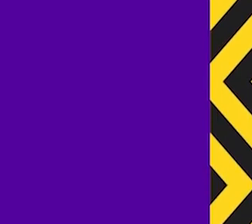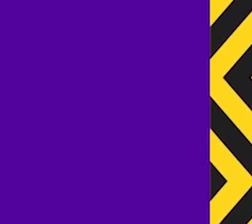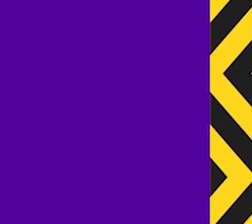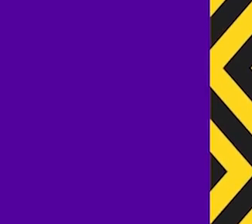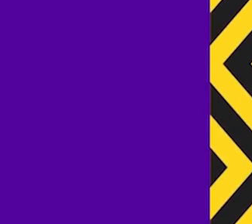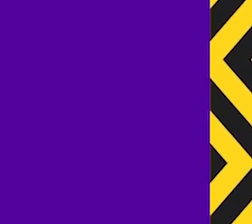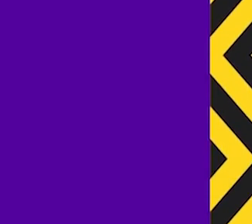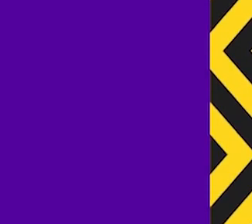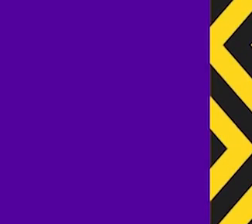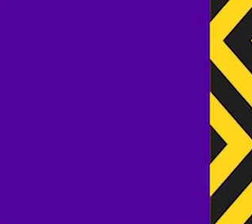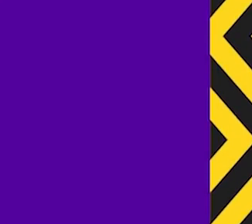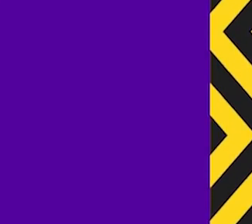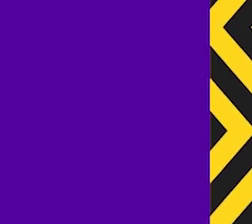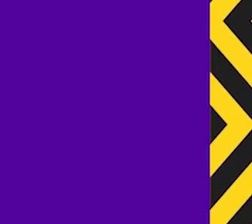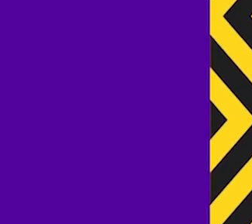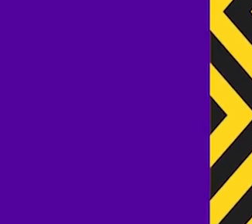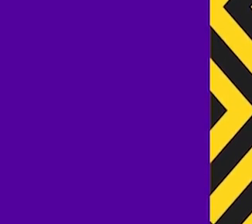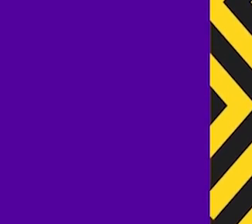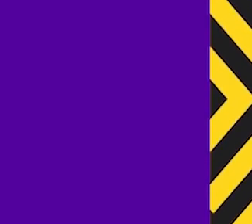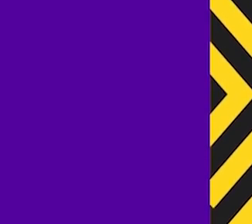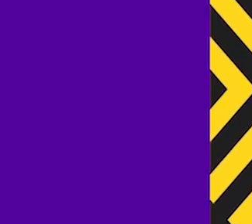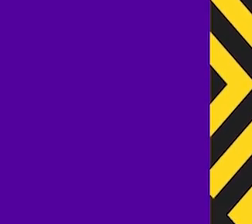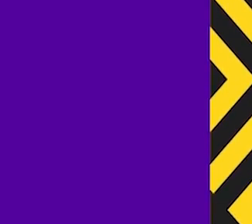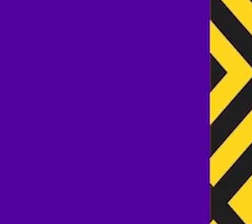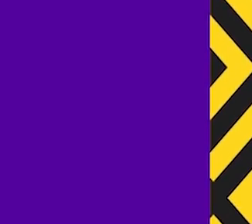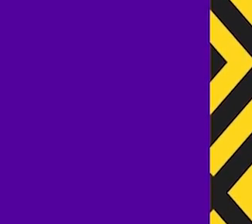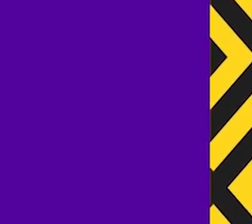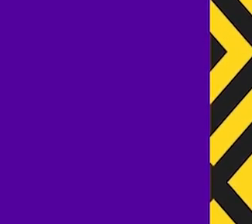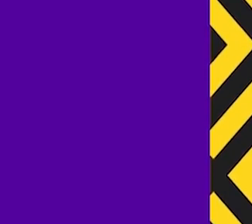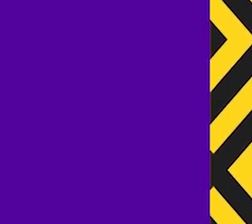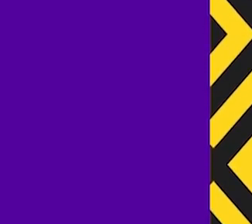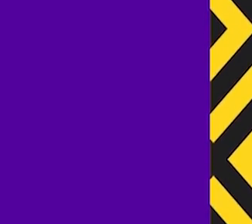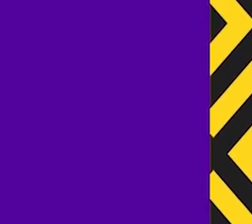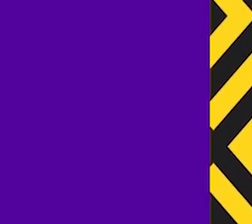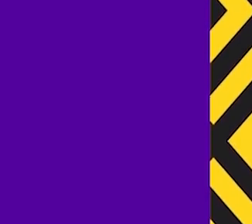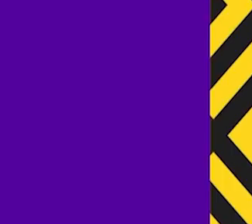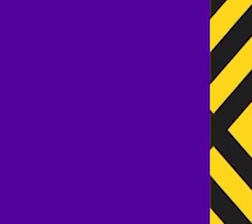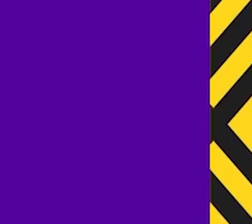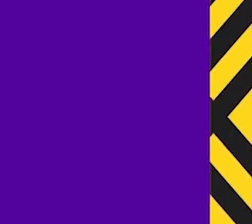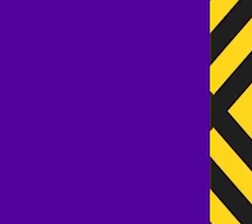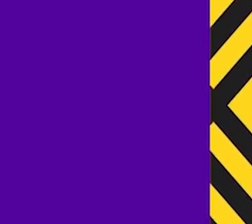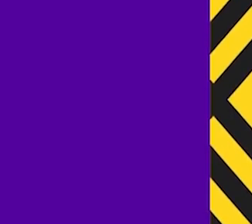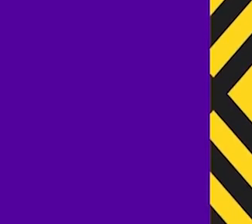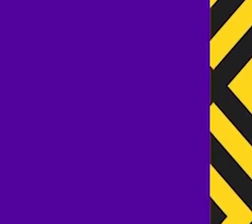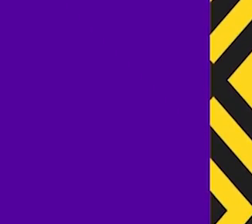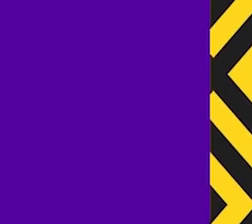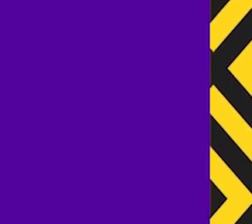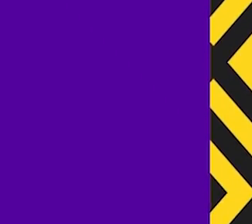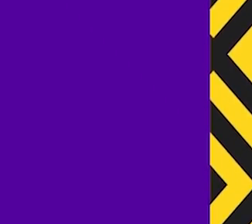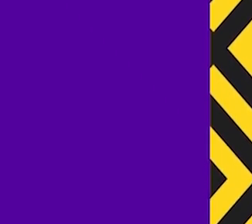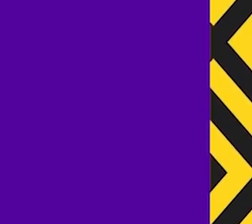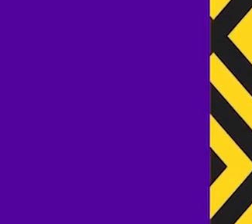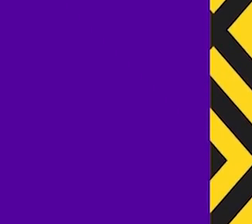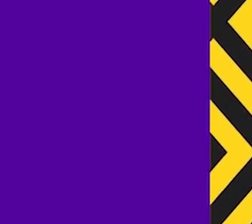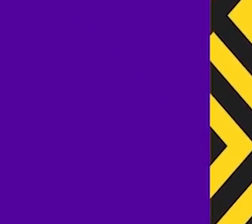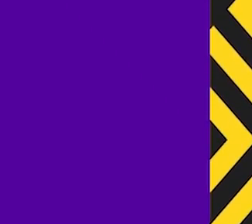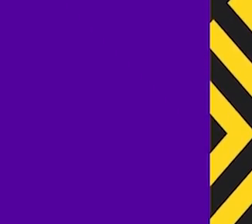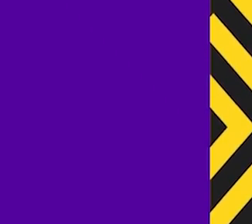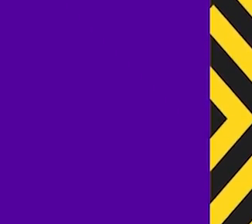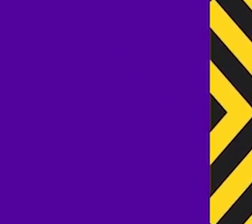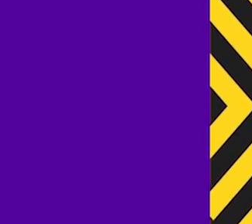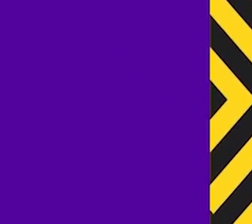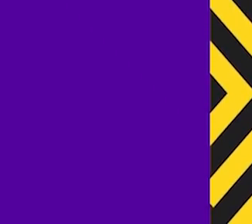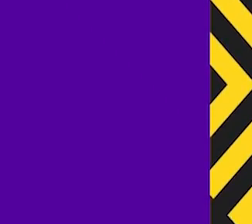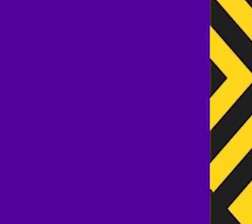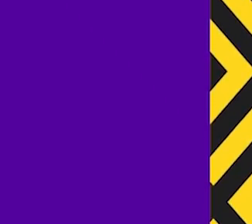de flores e de cores é tempo de ouvimos mais ainda a voz de deus e sermos impactados pela sua presença por isso eu te